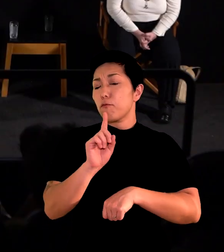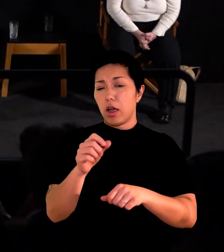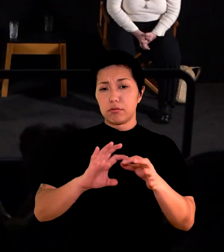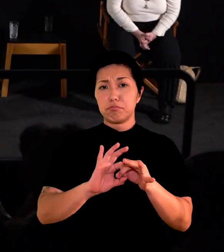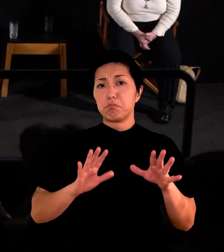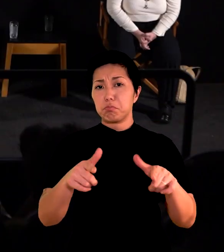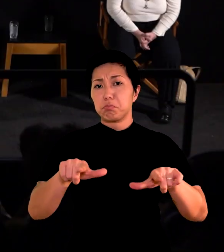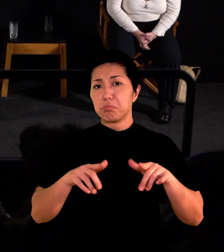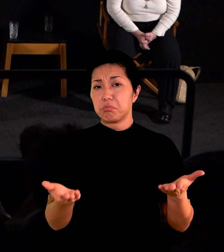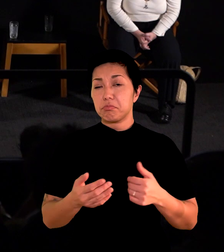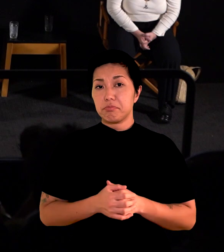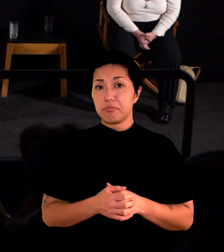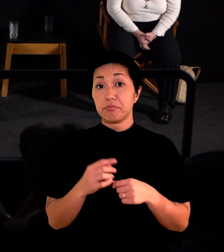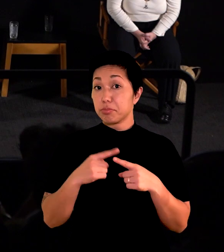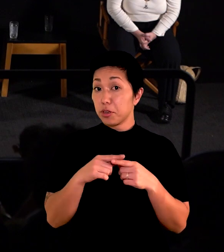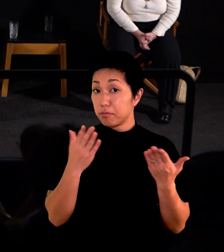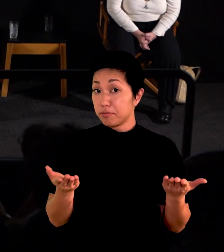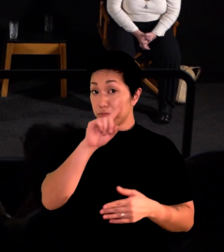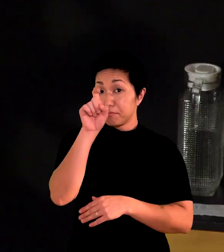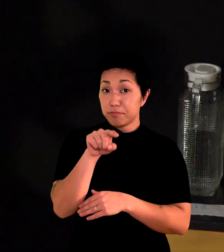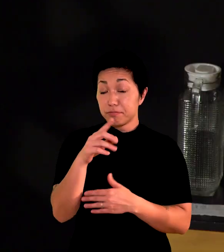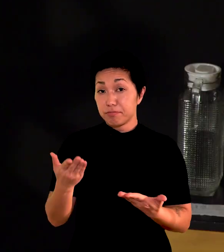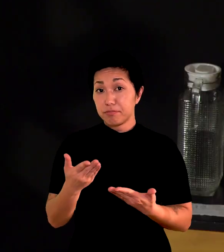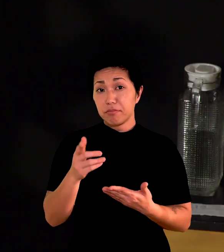Por que não se faz?